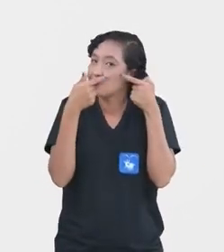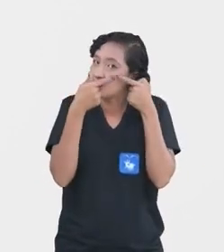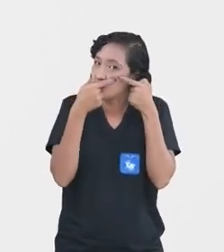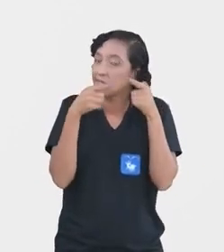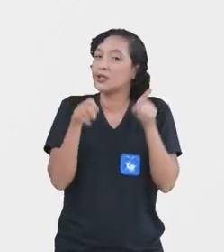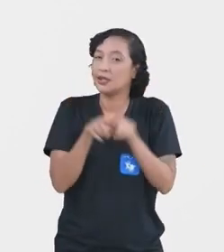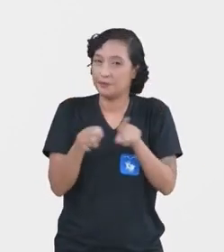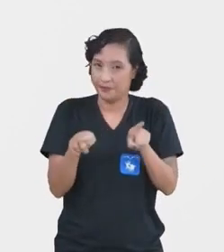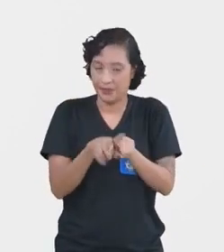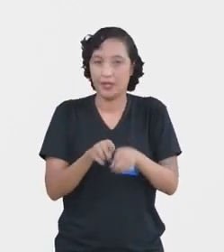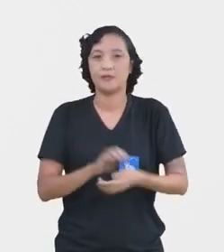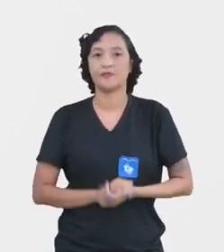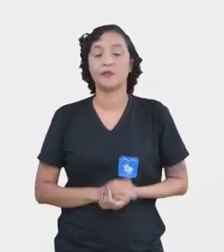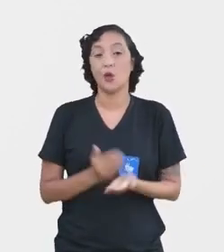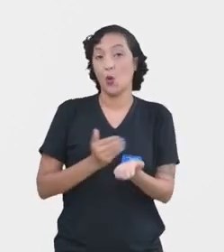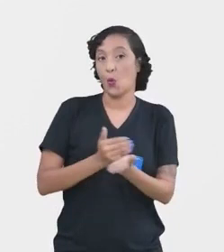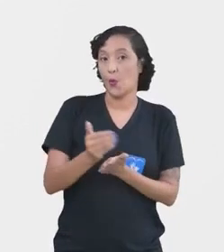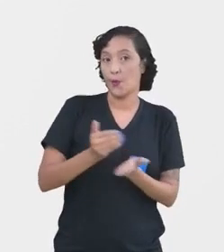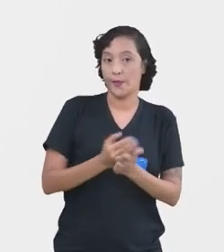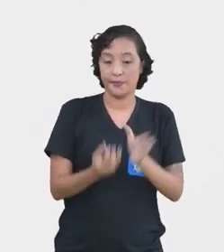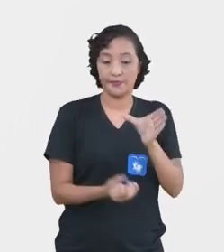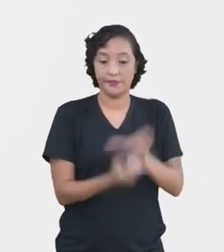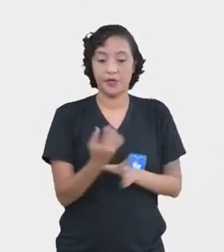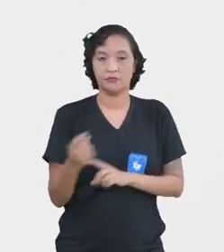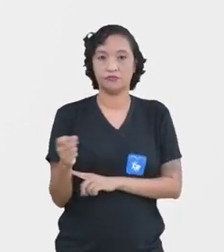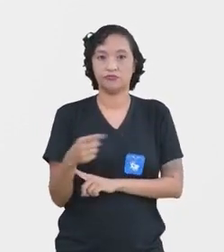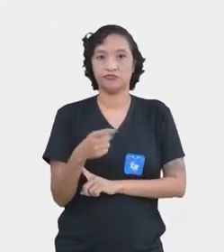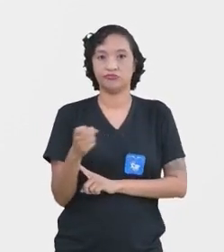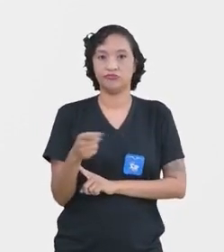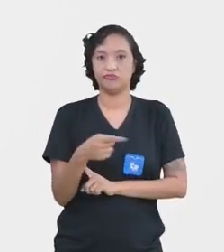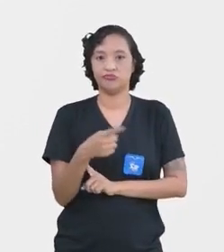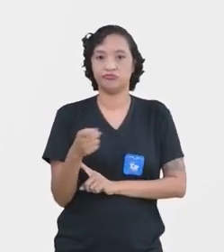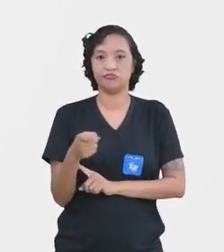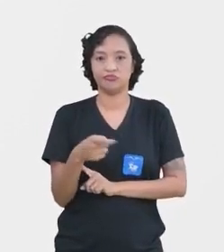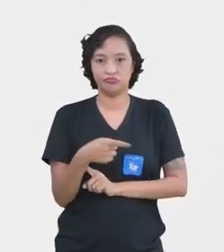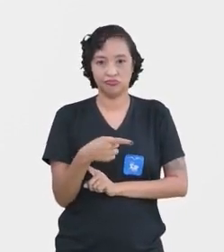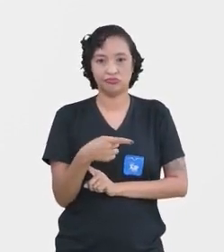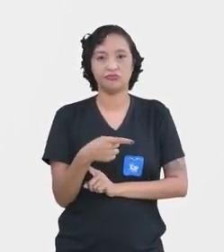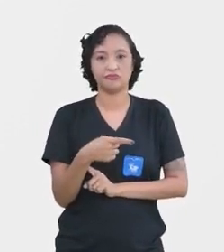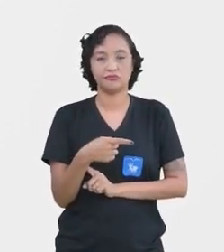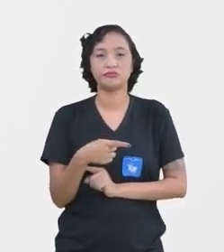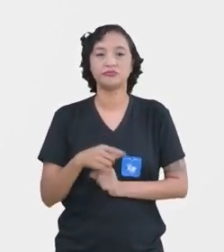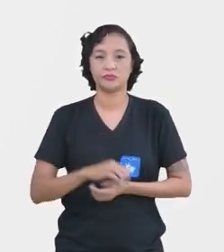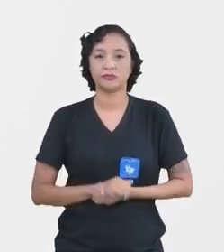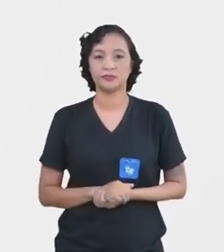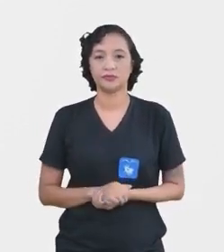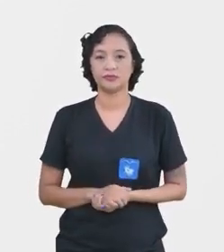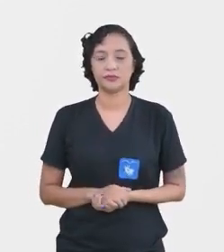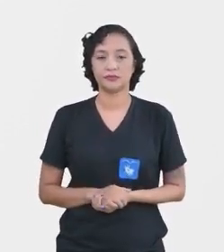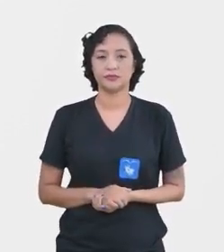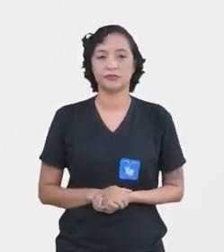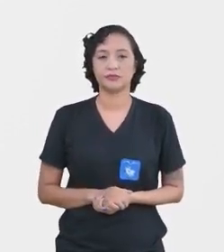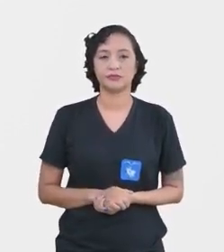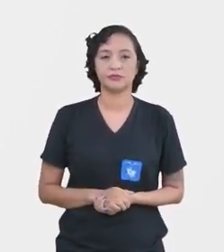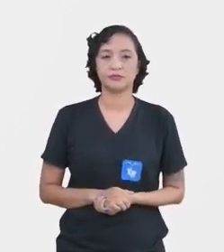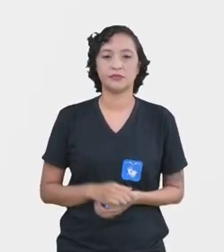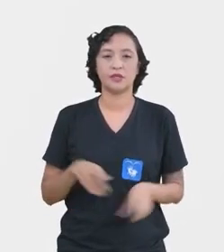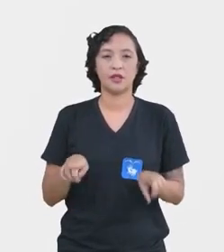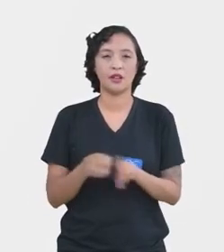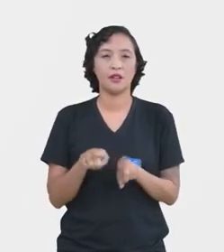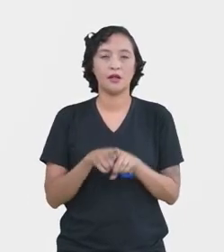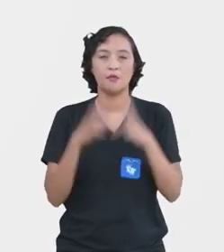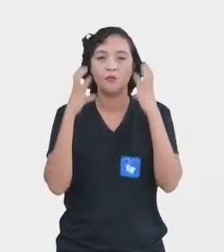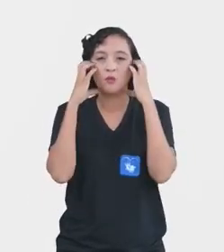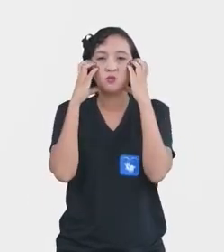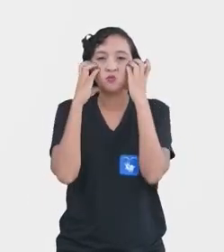de espermatozoide, né? Os meninos começam a produzir espermatozoide, surgem pelos mais grossos